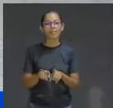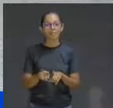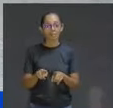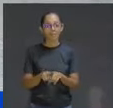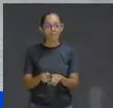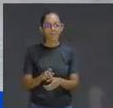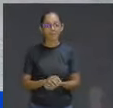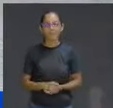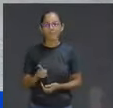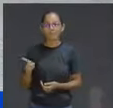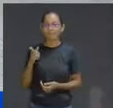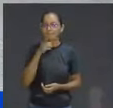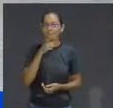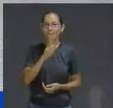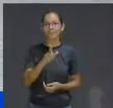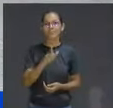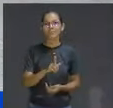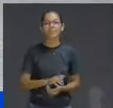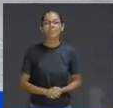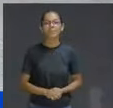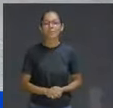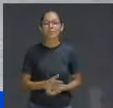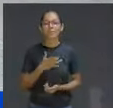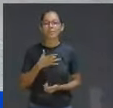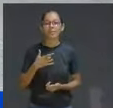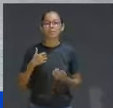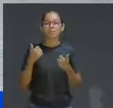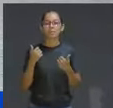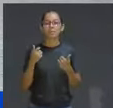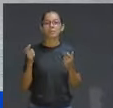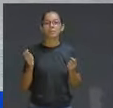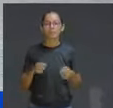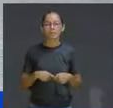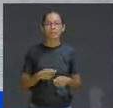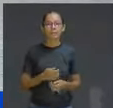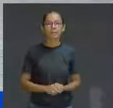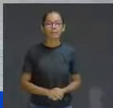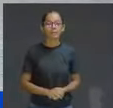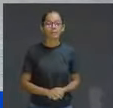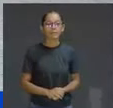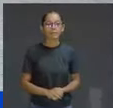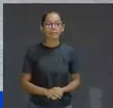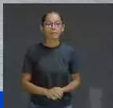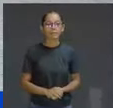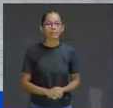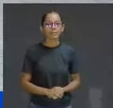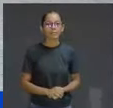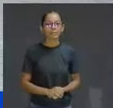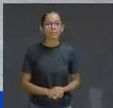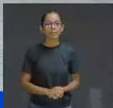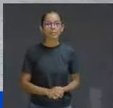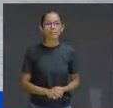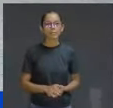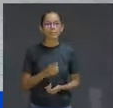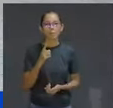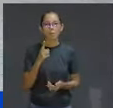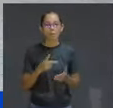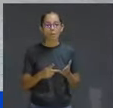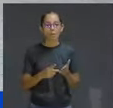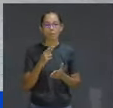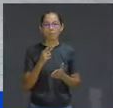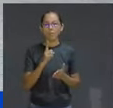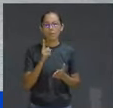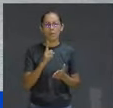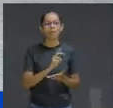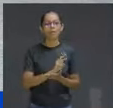conseguiu superar tudo isso, né, depois de várias intervenções, não foi uma operação, foram várias, e ela está